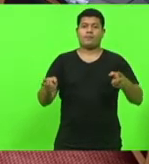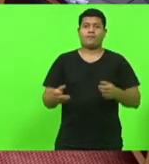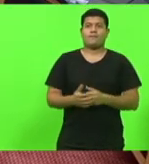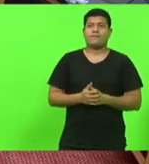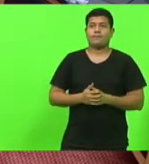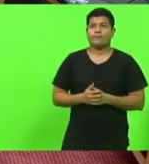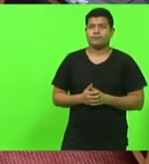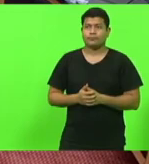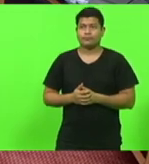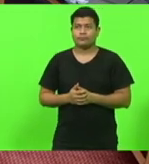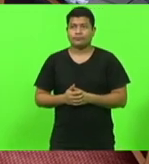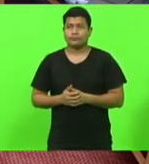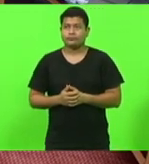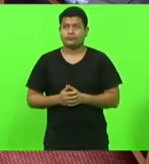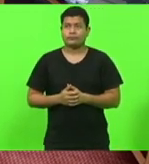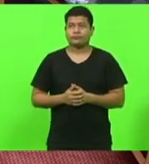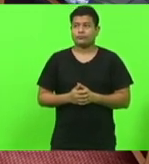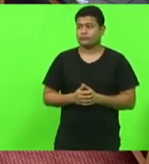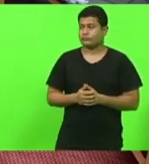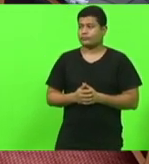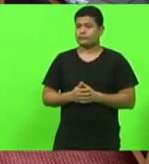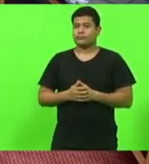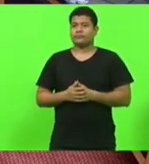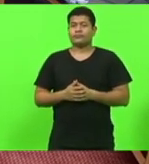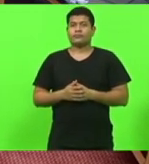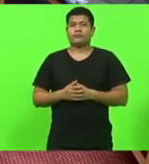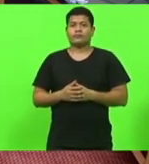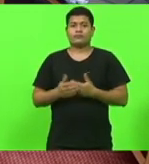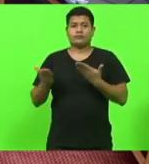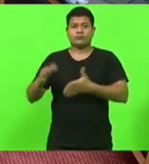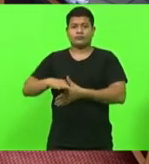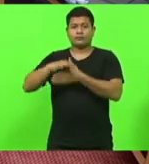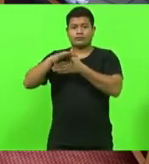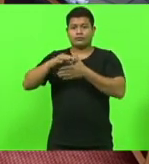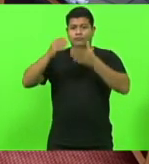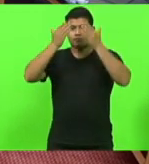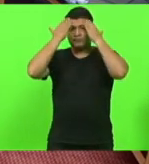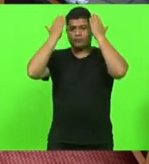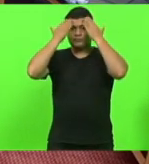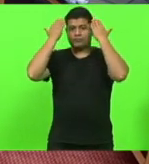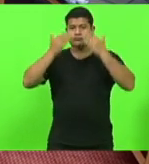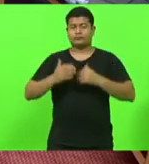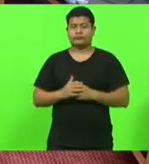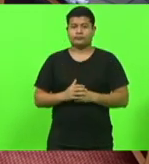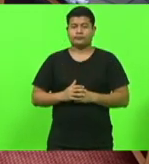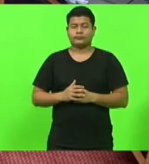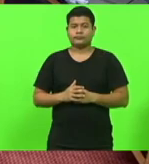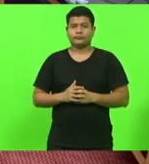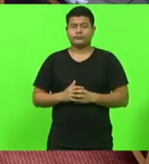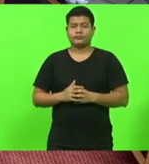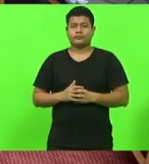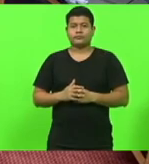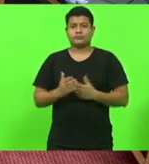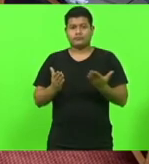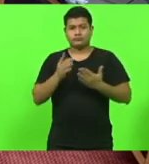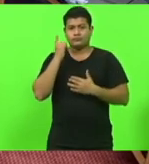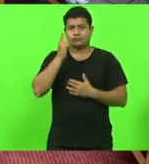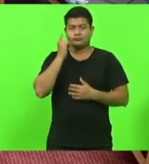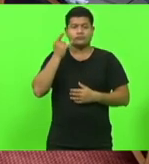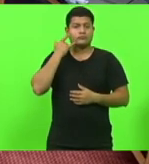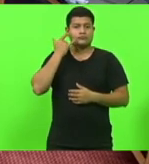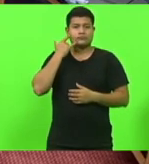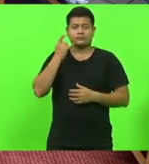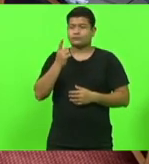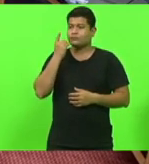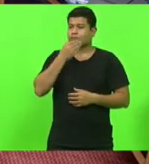para discutir? Com a palavra o líder de governo e o deputado José Milton Schaefer. Deputado Mauro, senhoras deputadas,